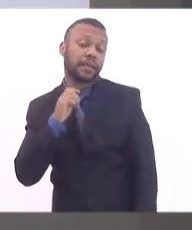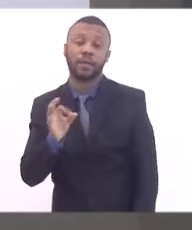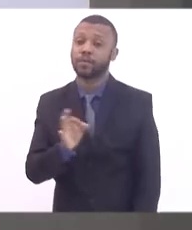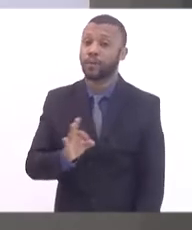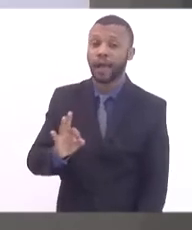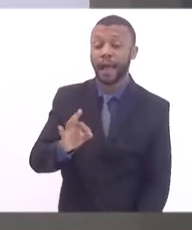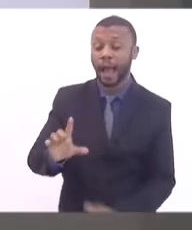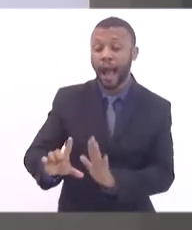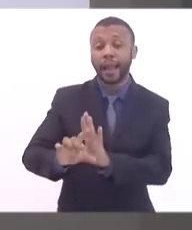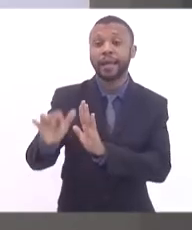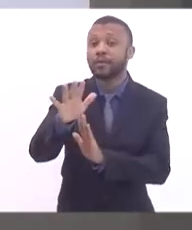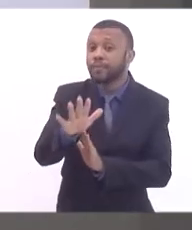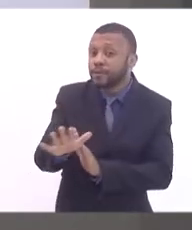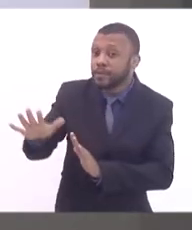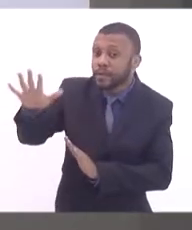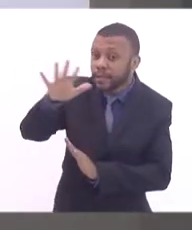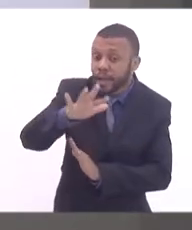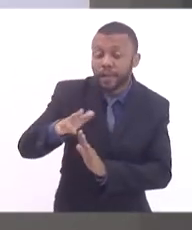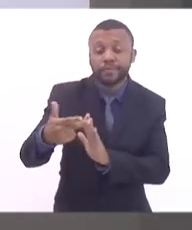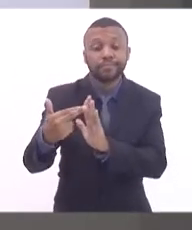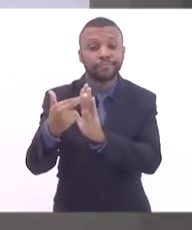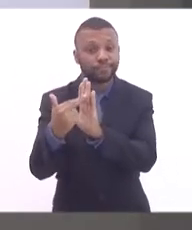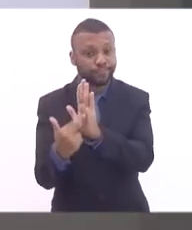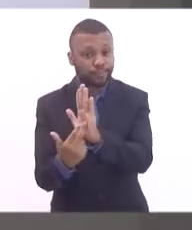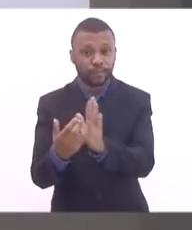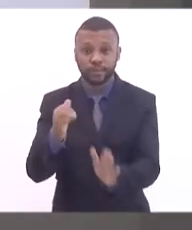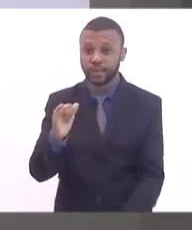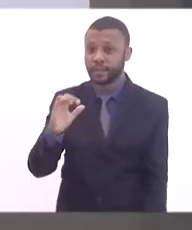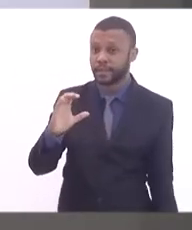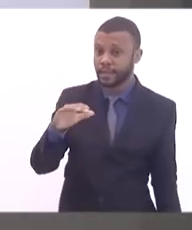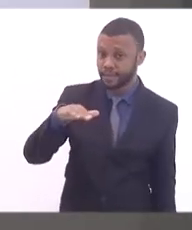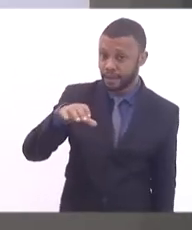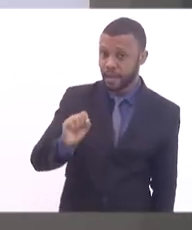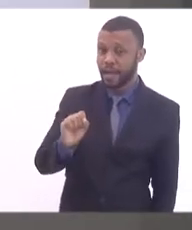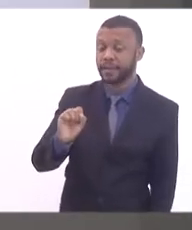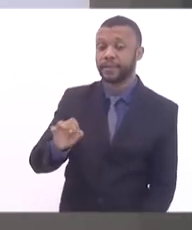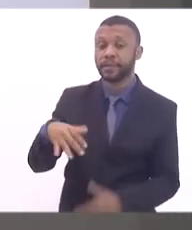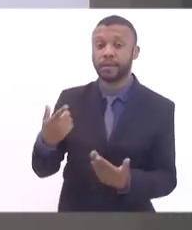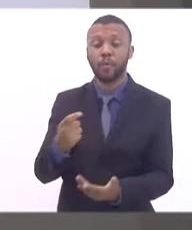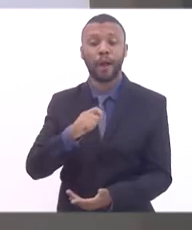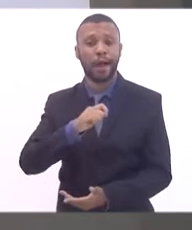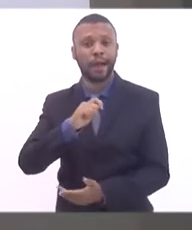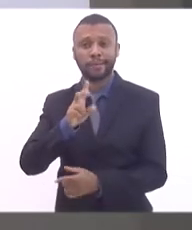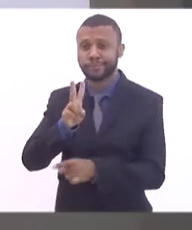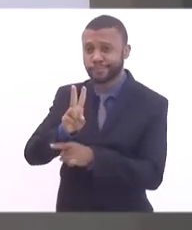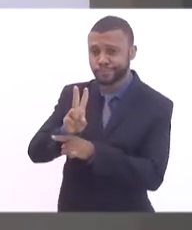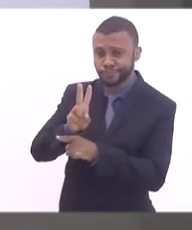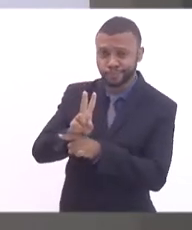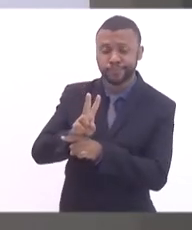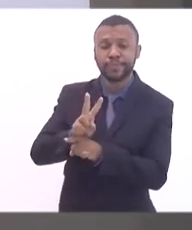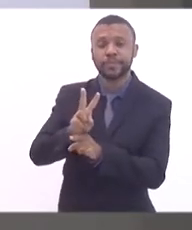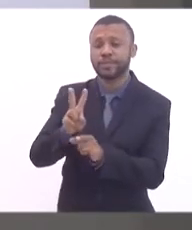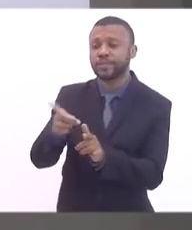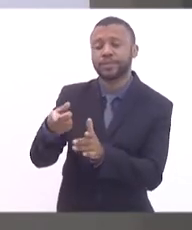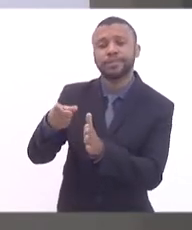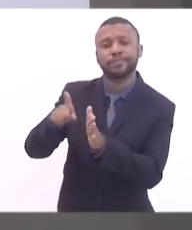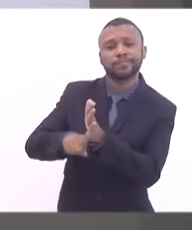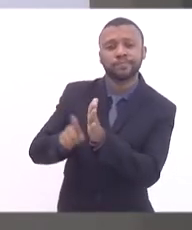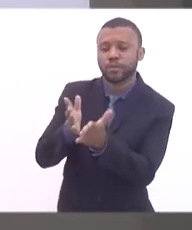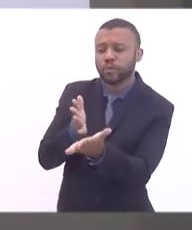ação genéricas no seu regulamento de ICMS E aí a superintendência de tributação de Minas Ela faz